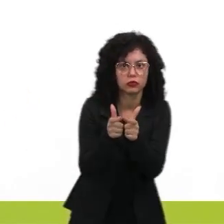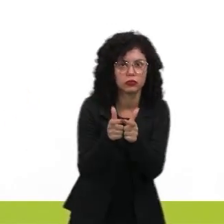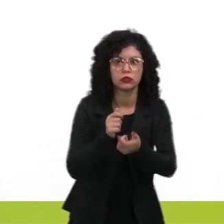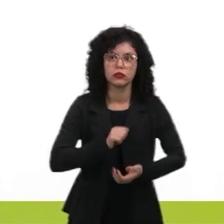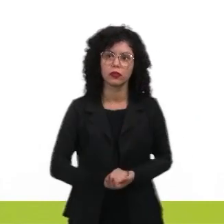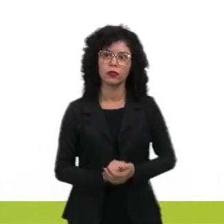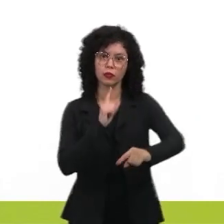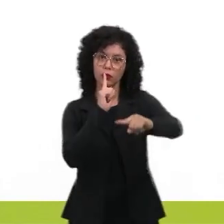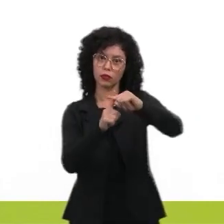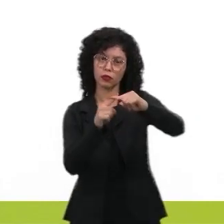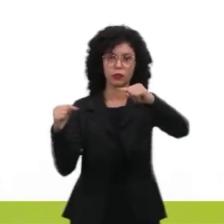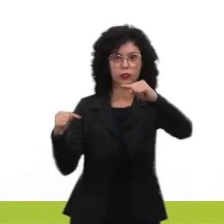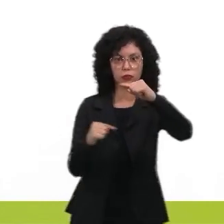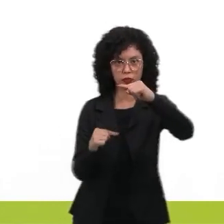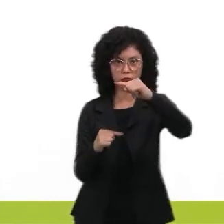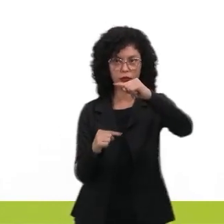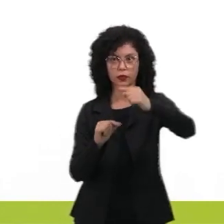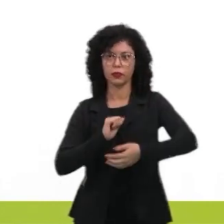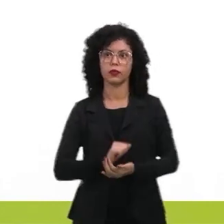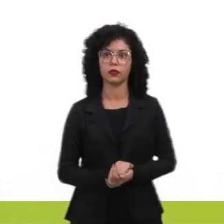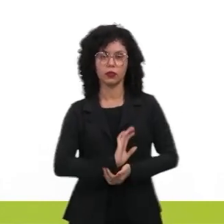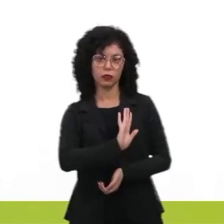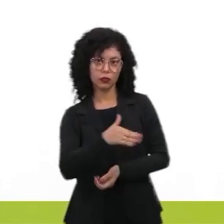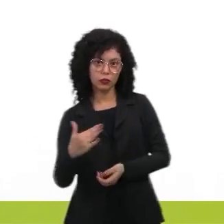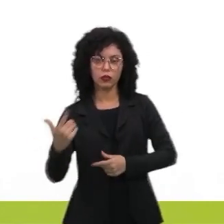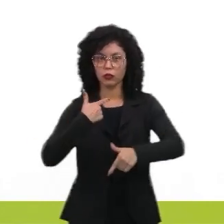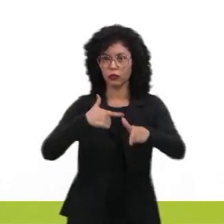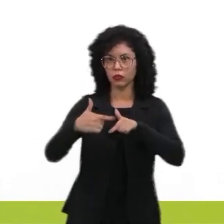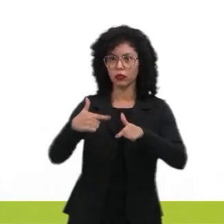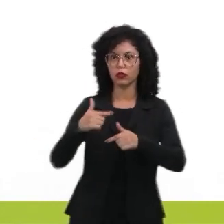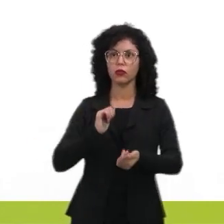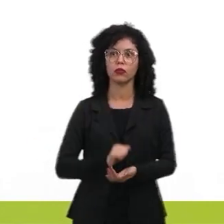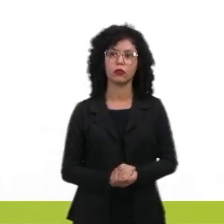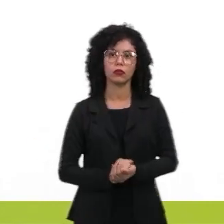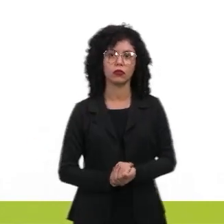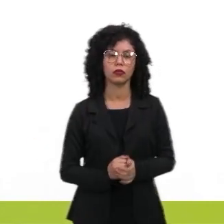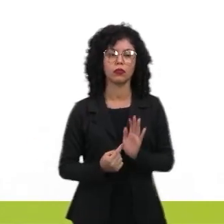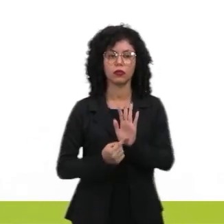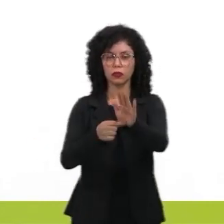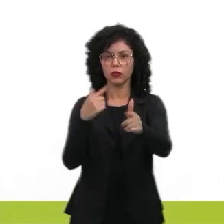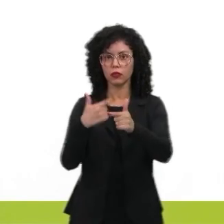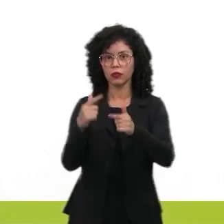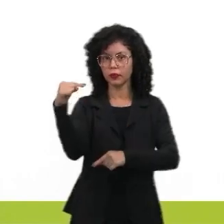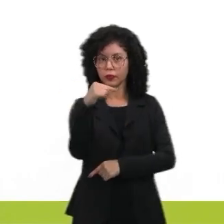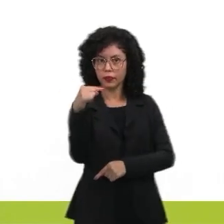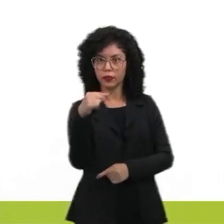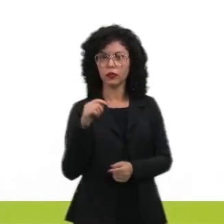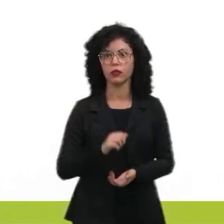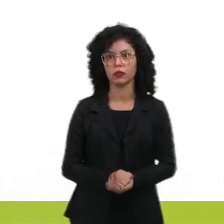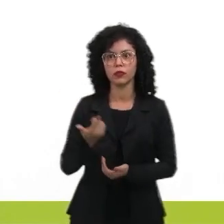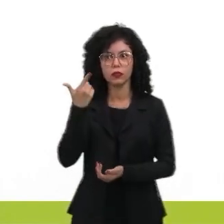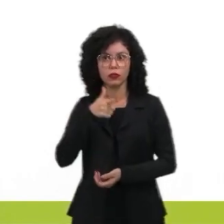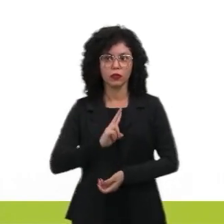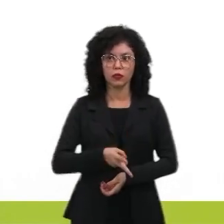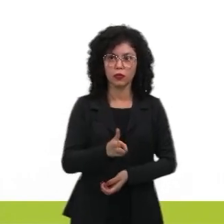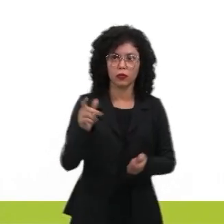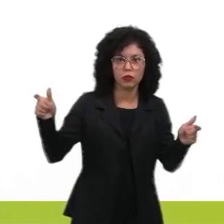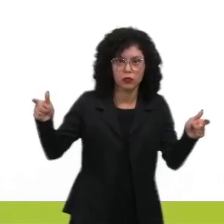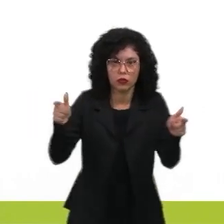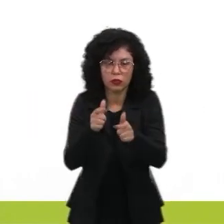seja, positivo e negativo. Quando o item trabalhado, e a gente vai apresentar isso no problema, for negativo, a gente vai conservar o